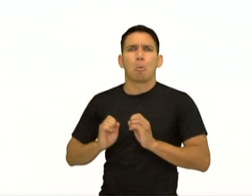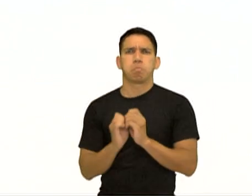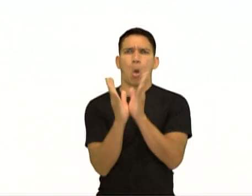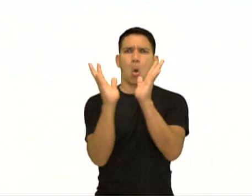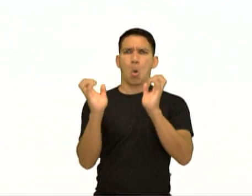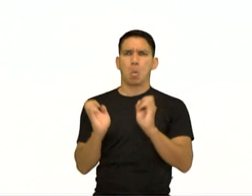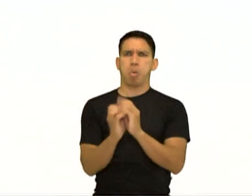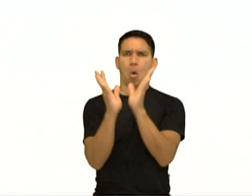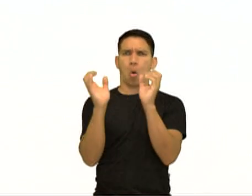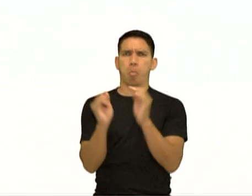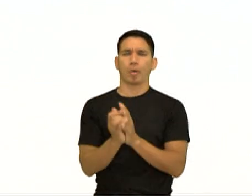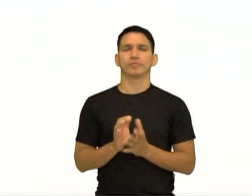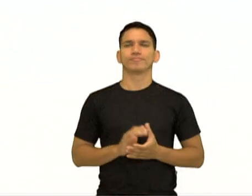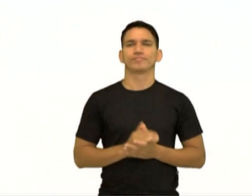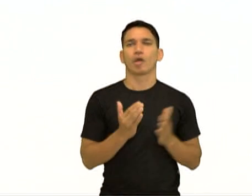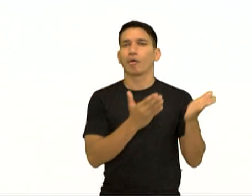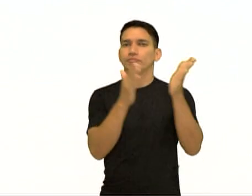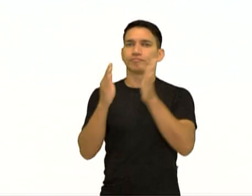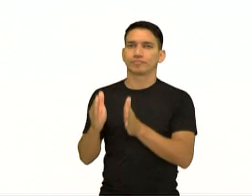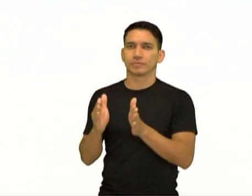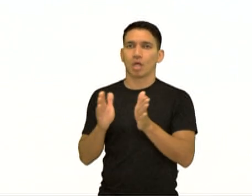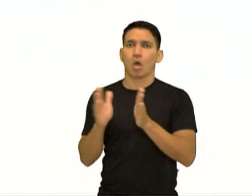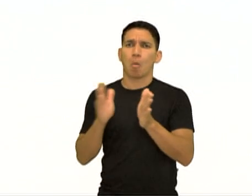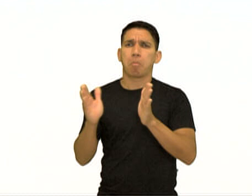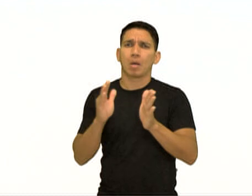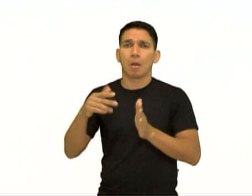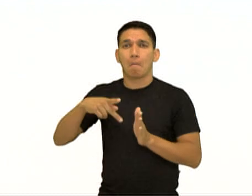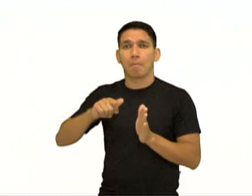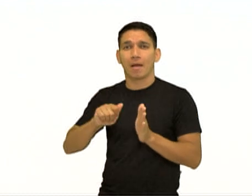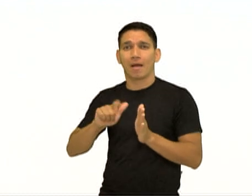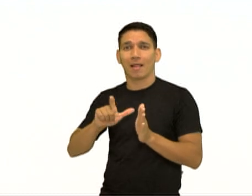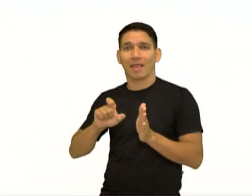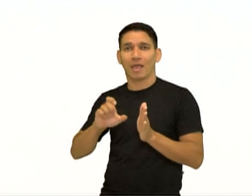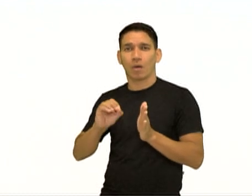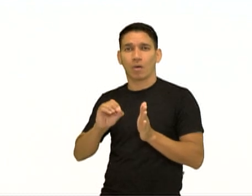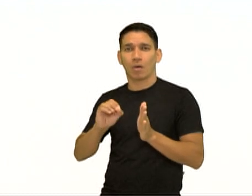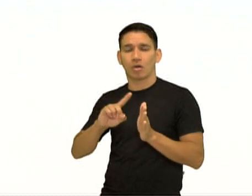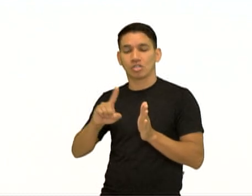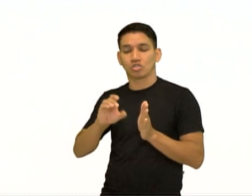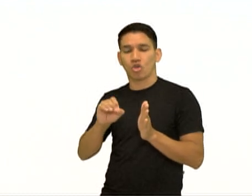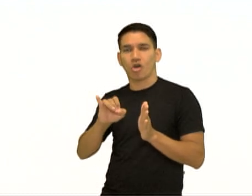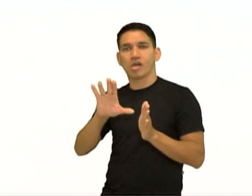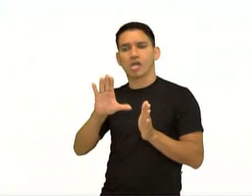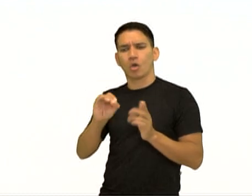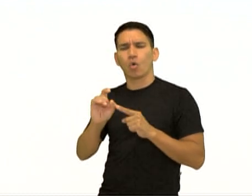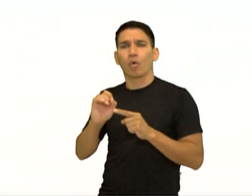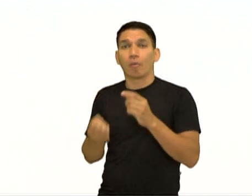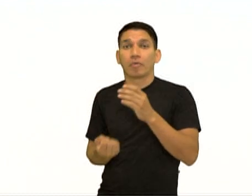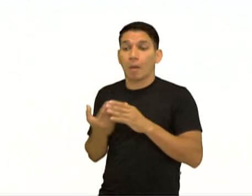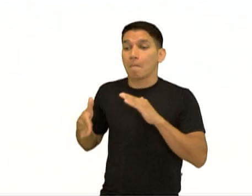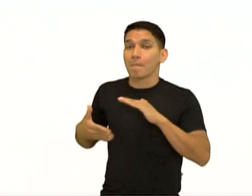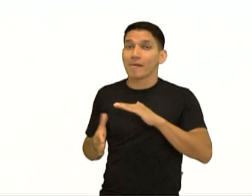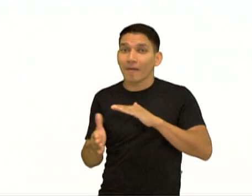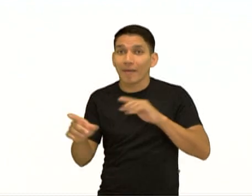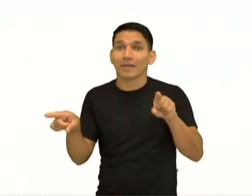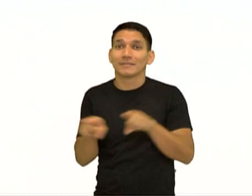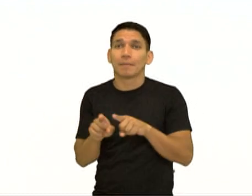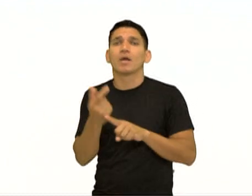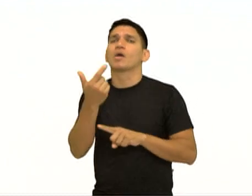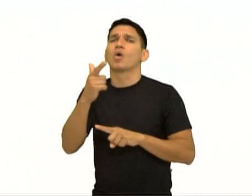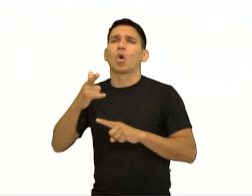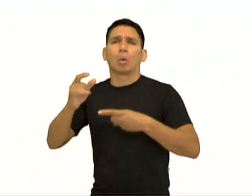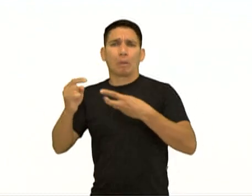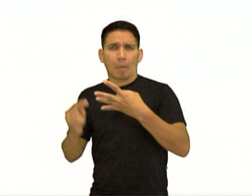período paleozoico, desenvolvimento de peixes, formação de grandes florestas e do carvão mineral. Já o